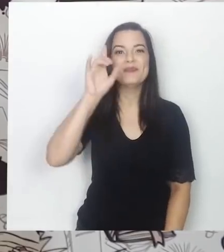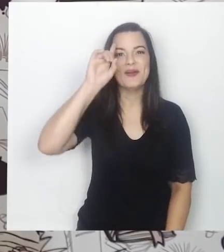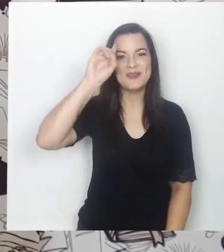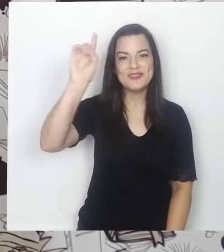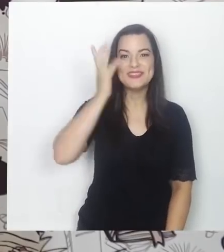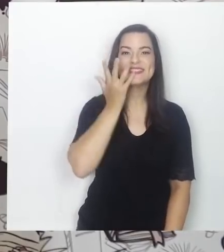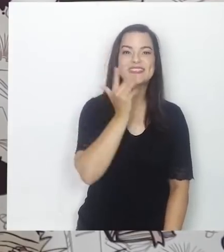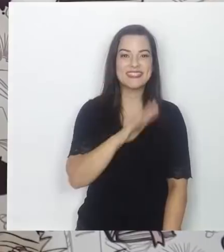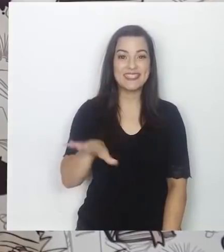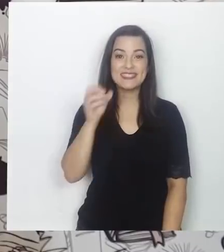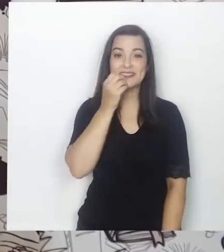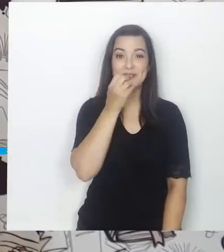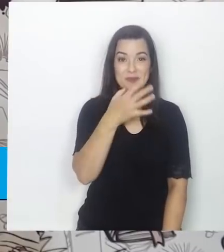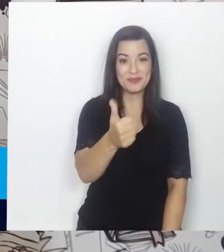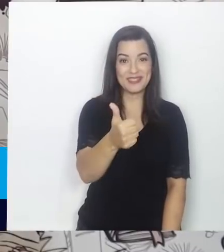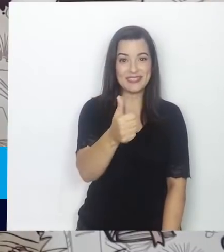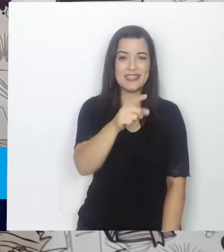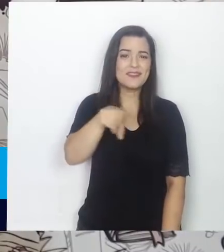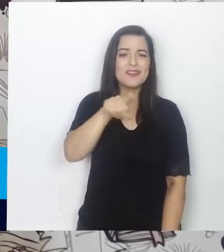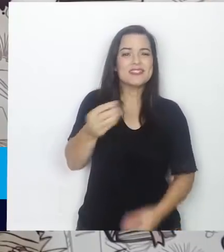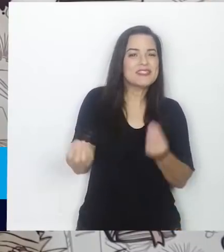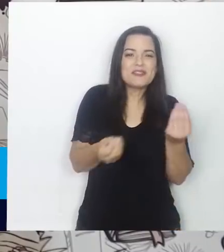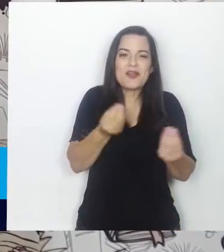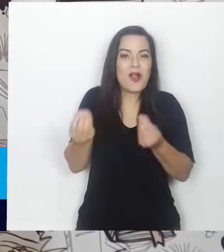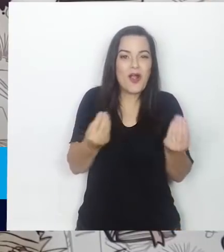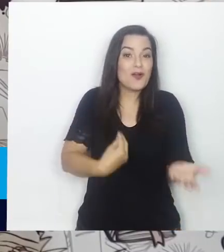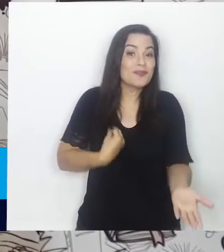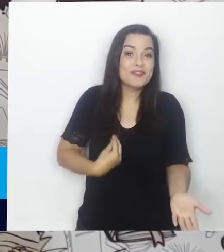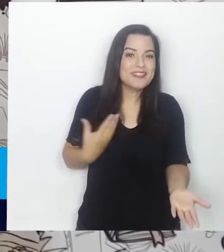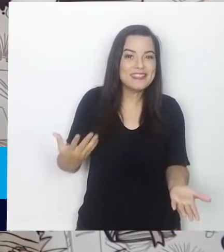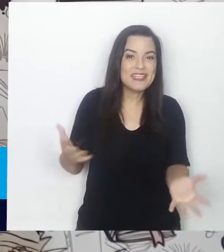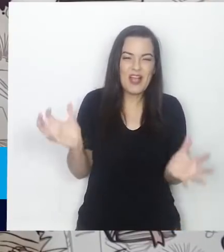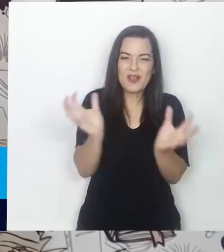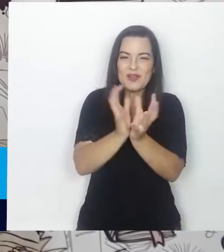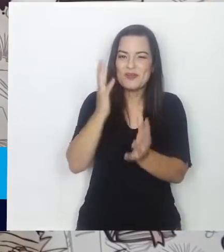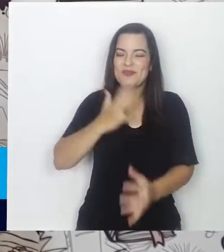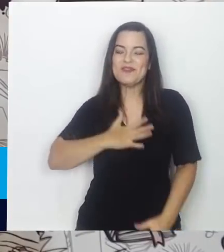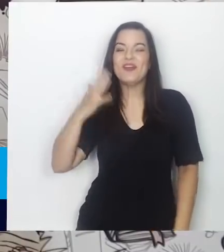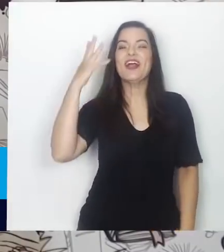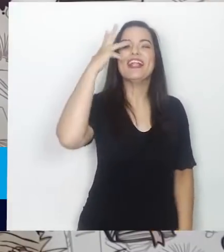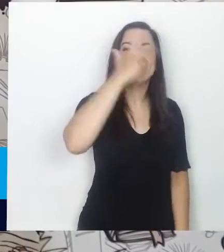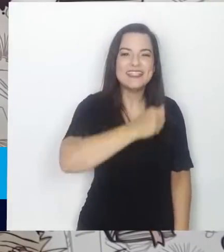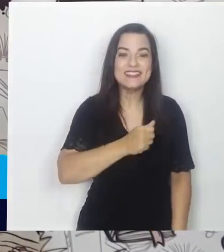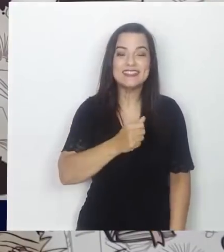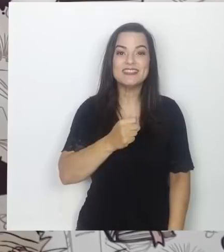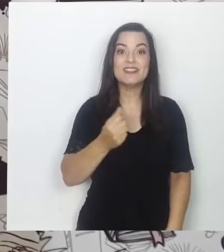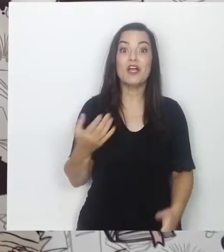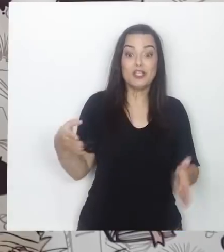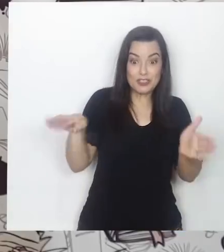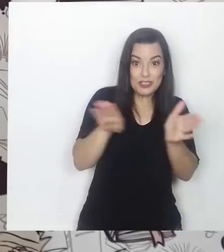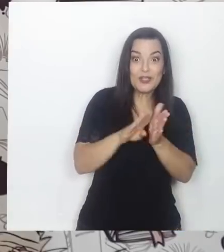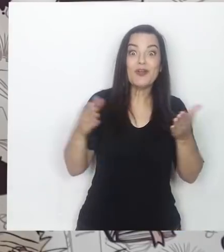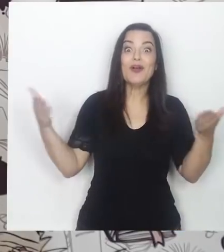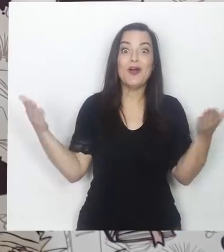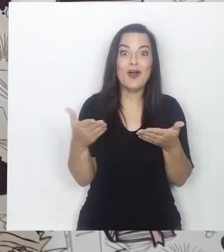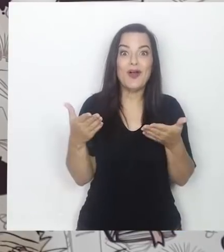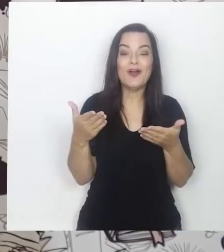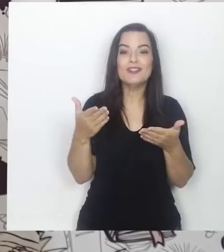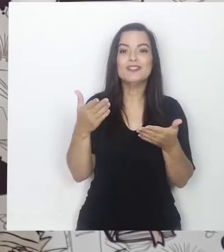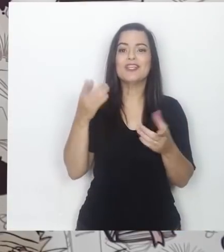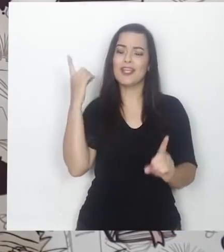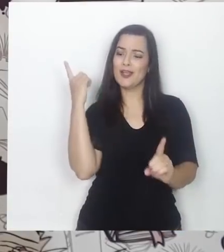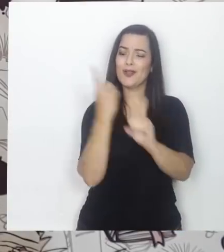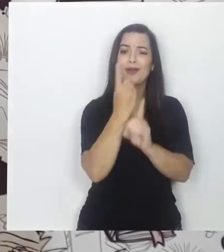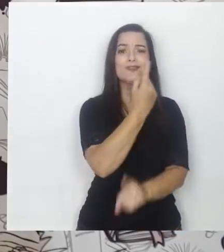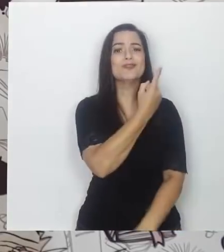Bom dia, crianças! Como vocês estão, minha turma linda? Chegamos no nosso último